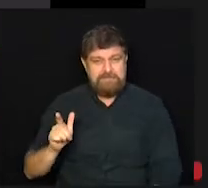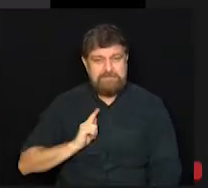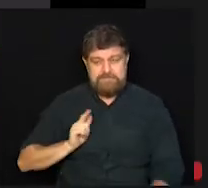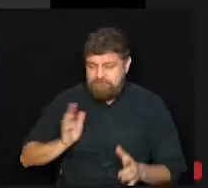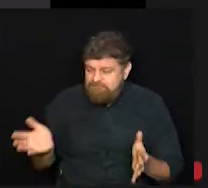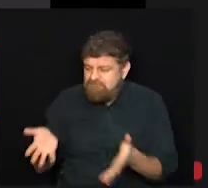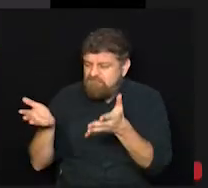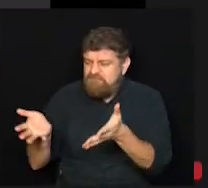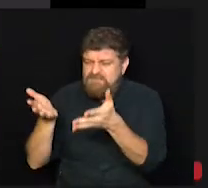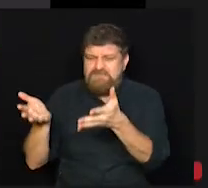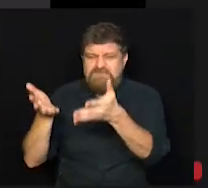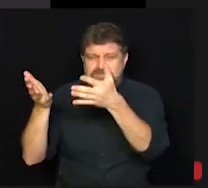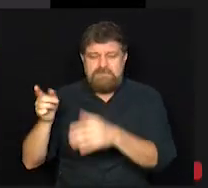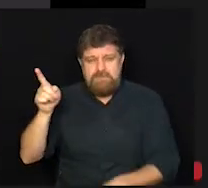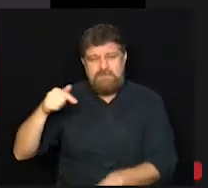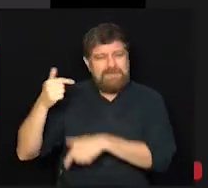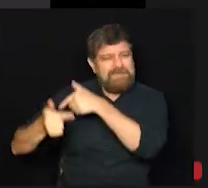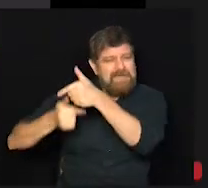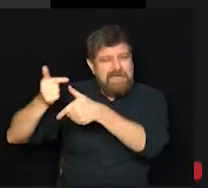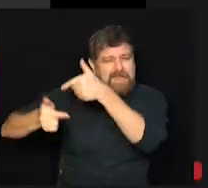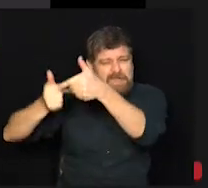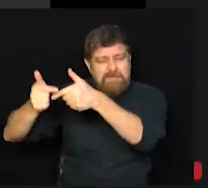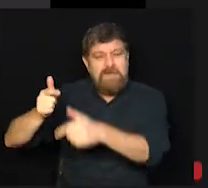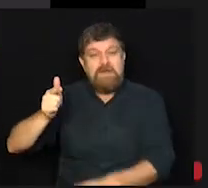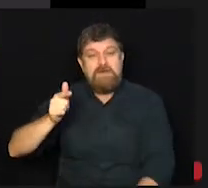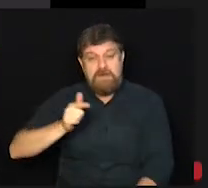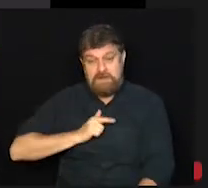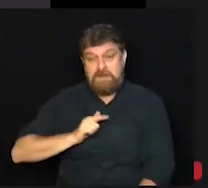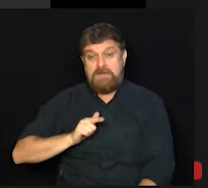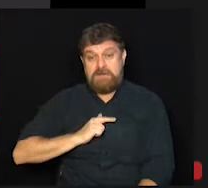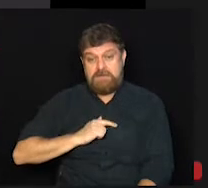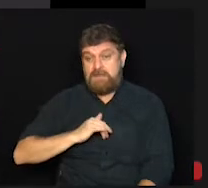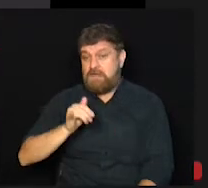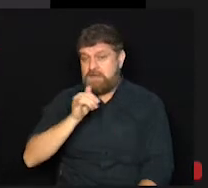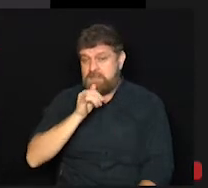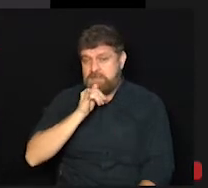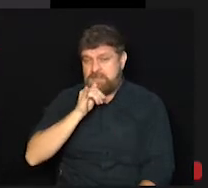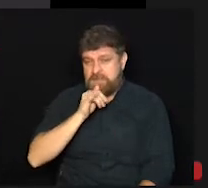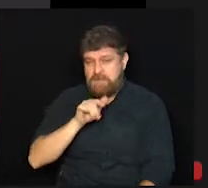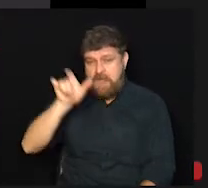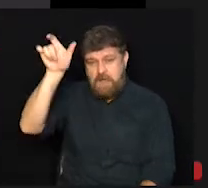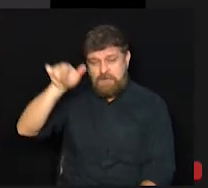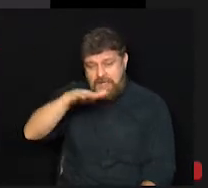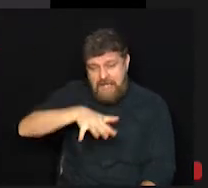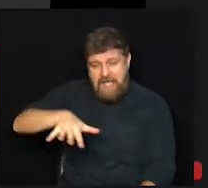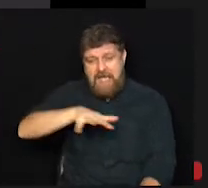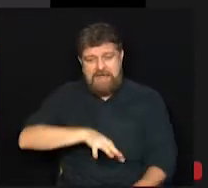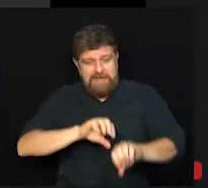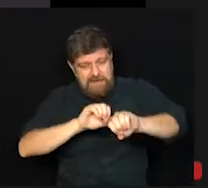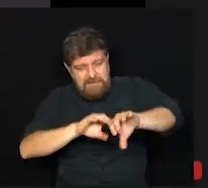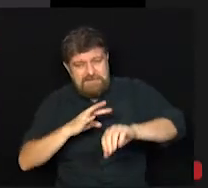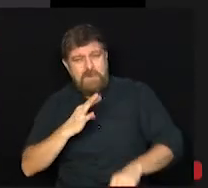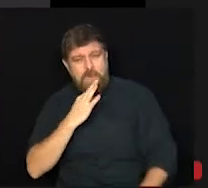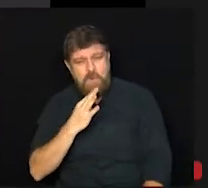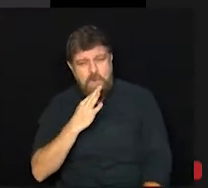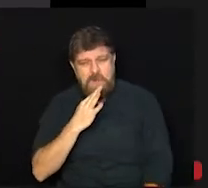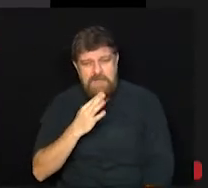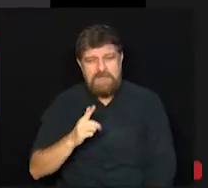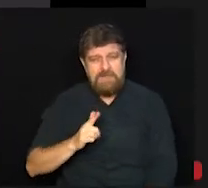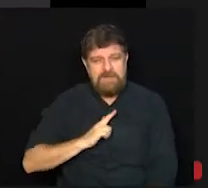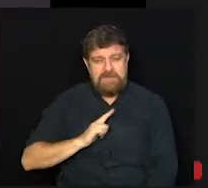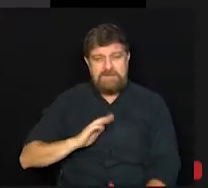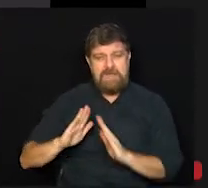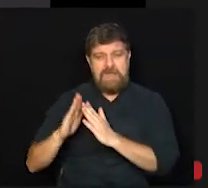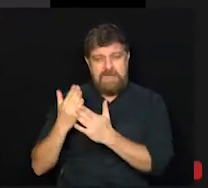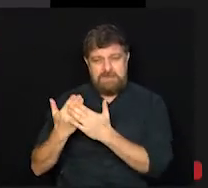estimula bastante e trabalha, e tem muitos exemplos, né, de quem é da área da educação certamente conhece, a questão da escola de